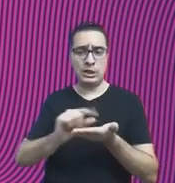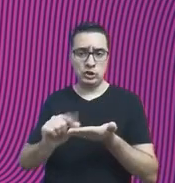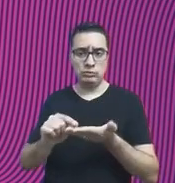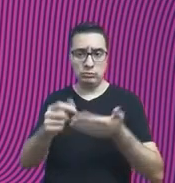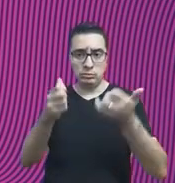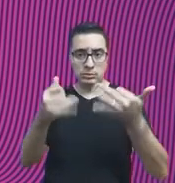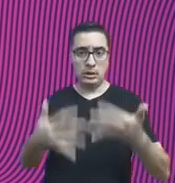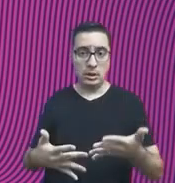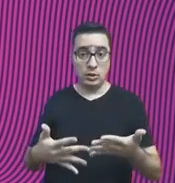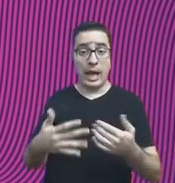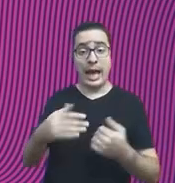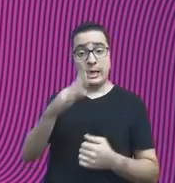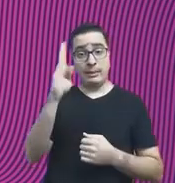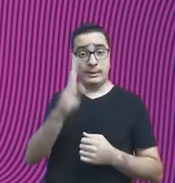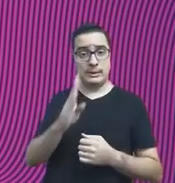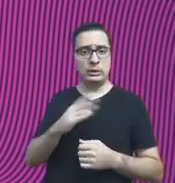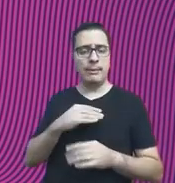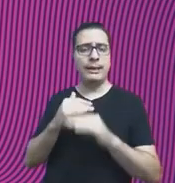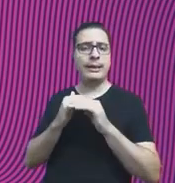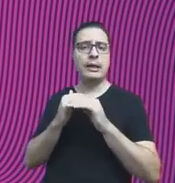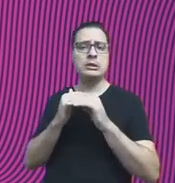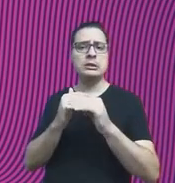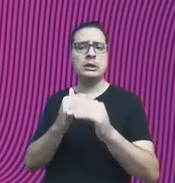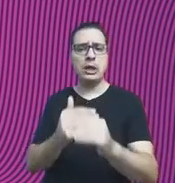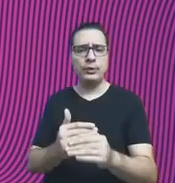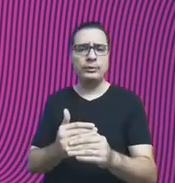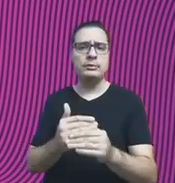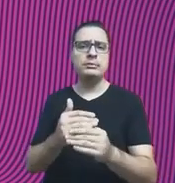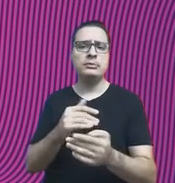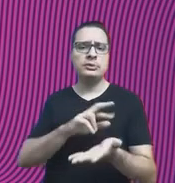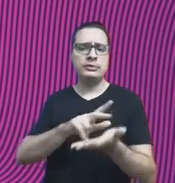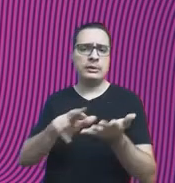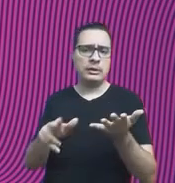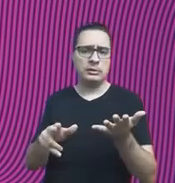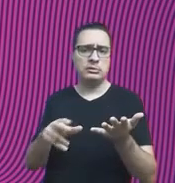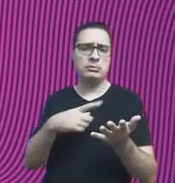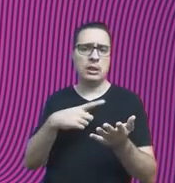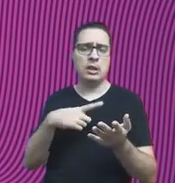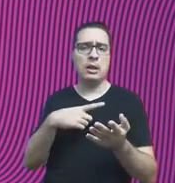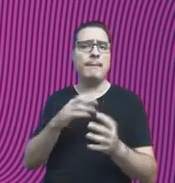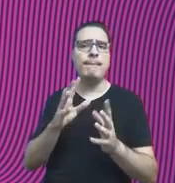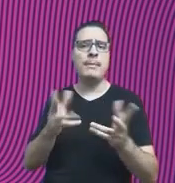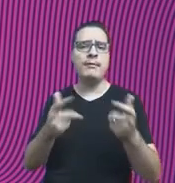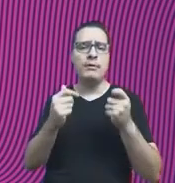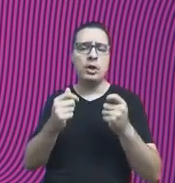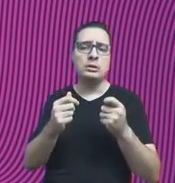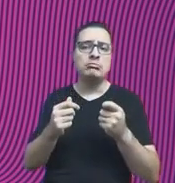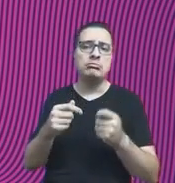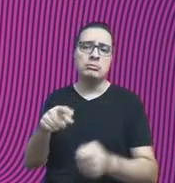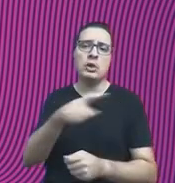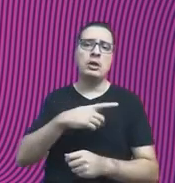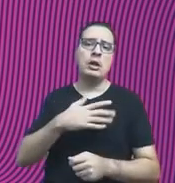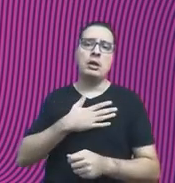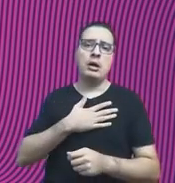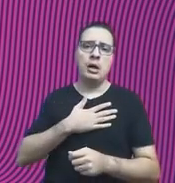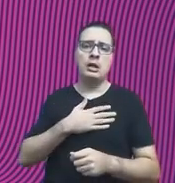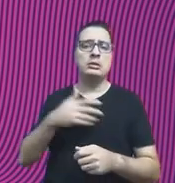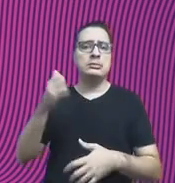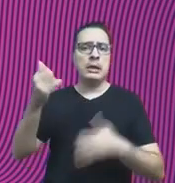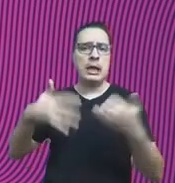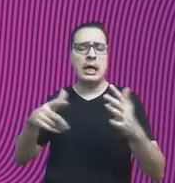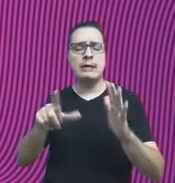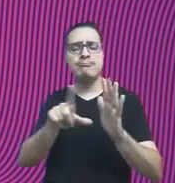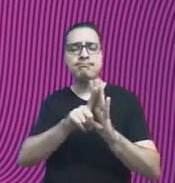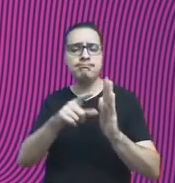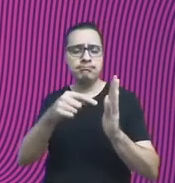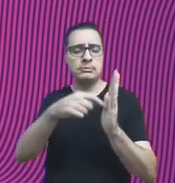tem uma tradição farta de casuísmo normativo, uma coisa maravilhosa. A gente adora legislar e regular. Acontece alguma coisa,